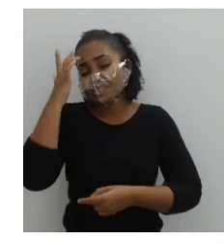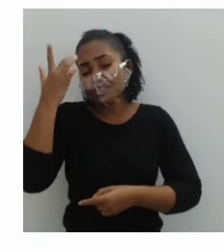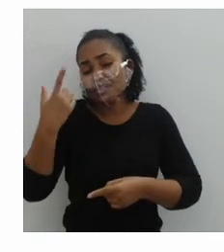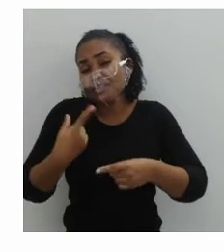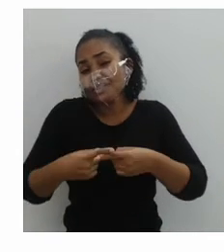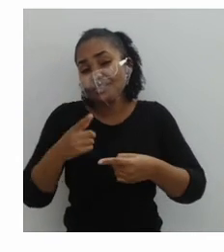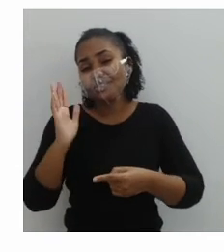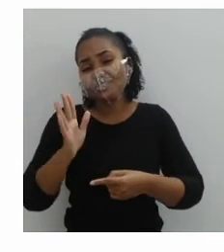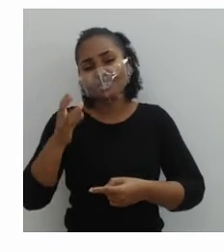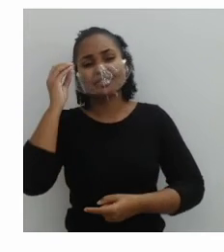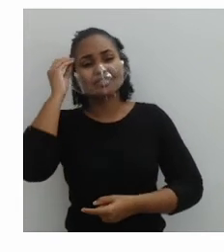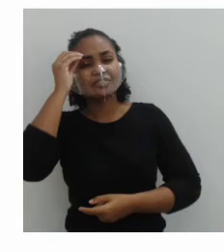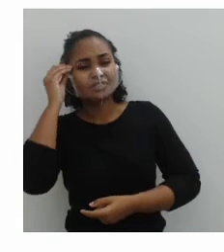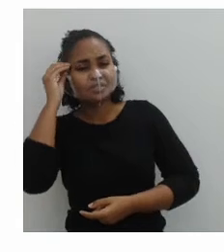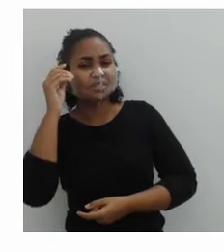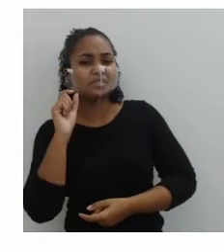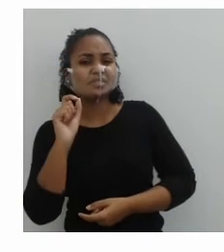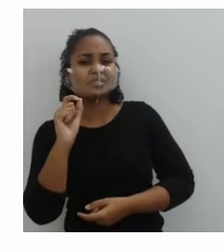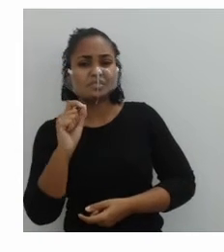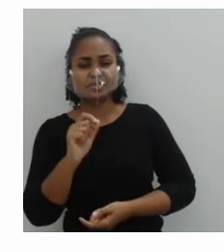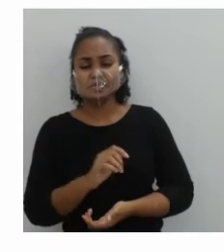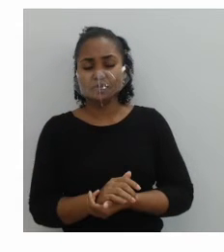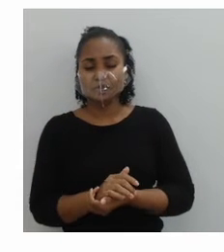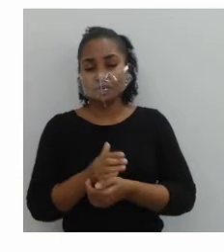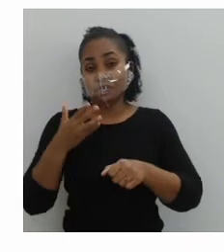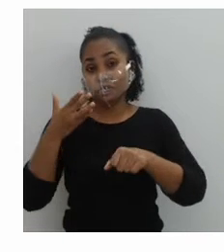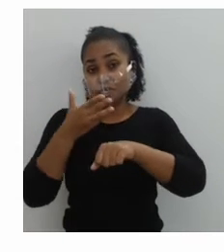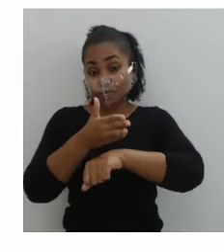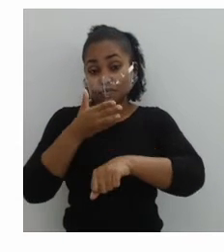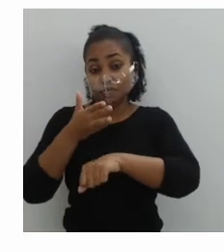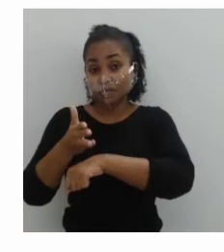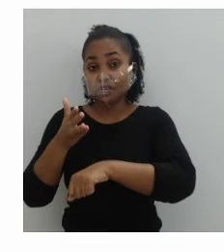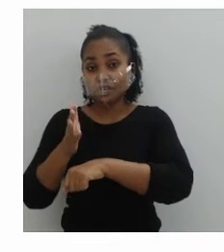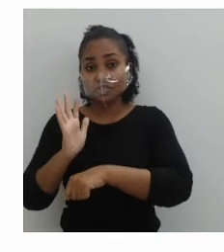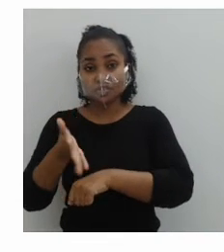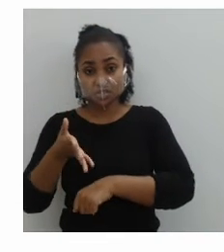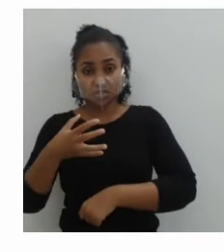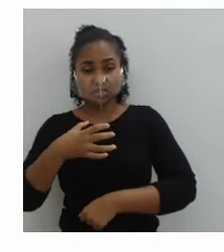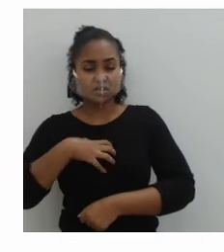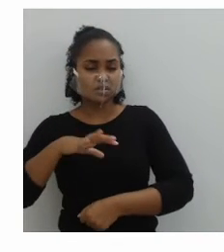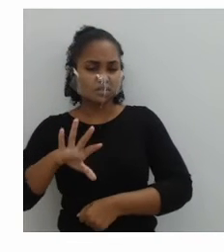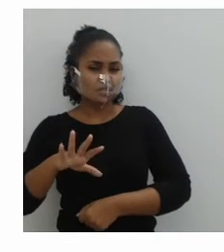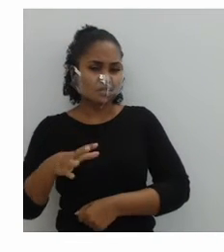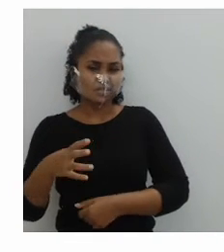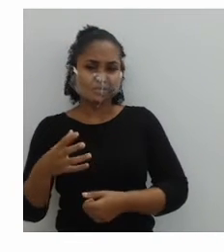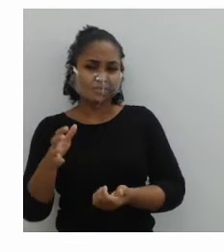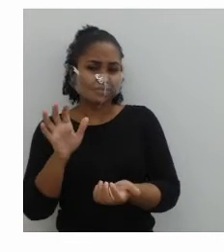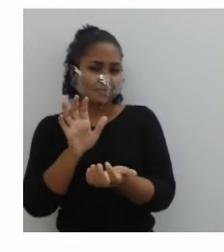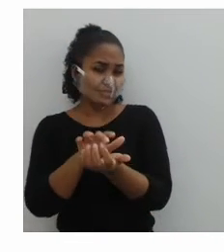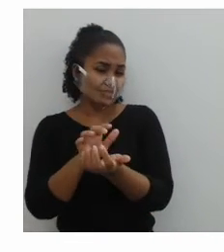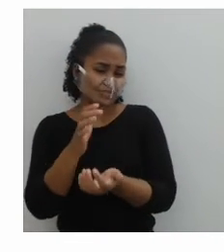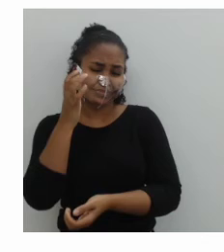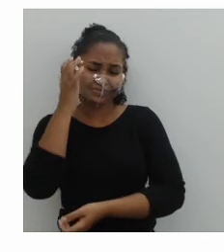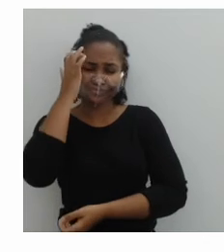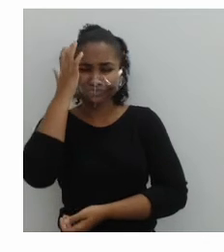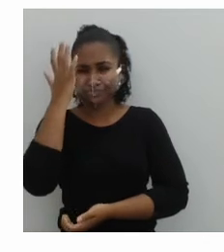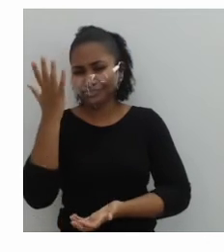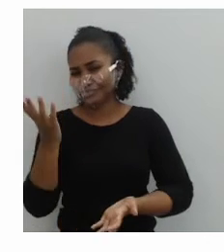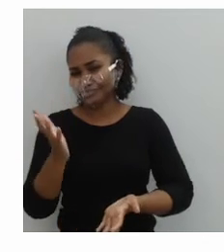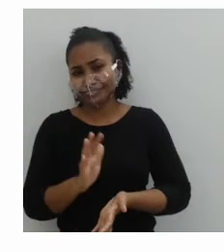tinham a experiência de invadir a Bahia. Invadir Pernambuco foi uma facilidade